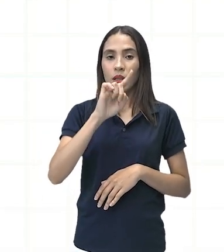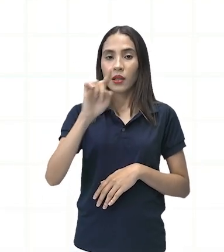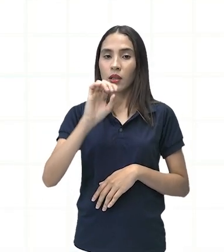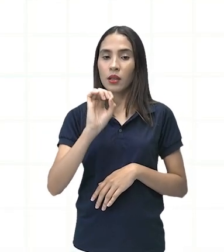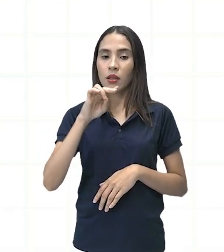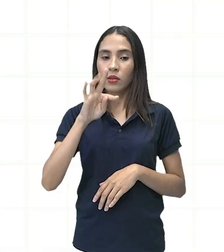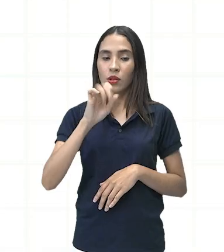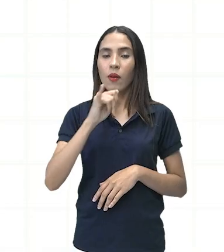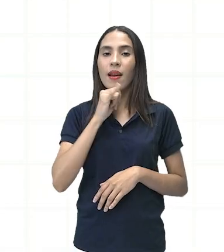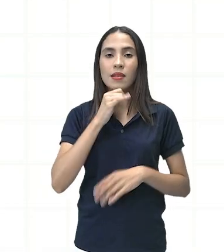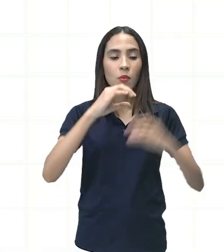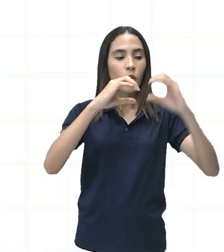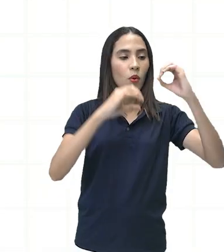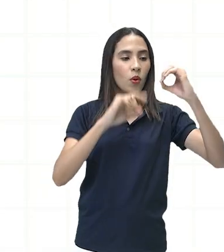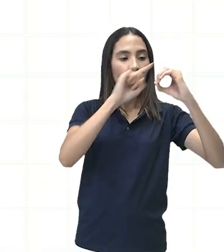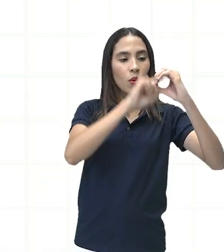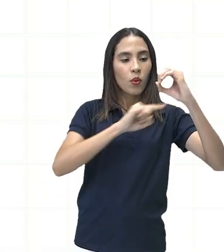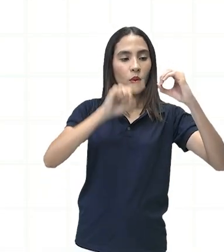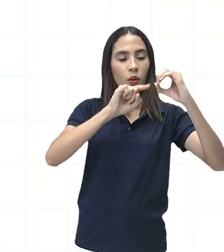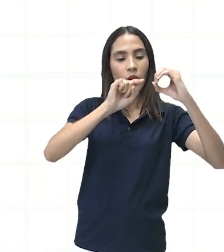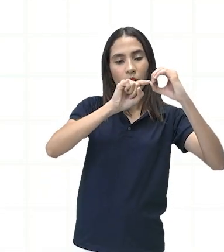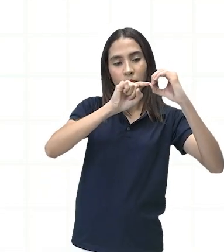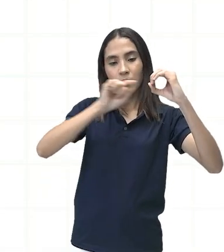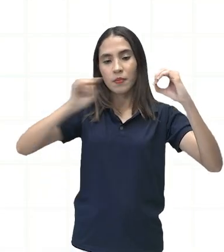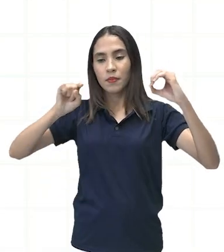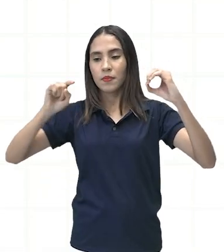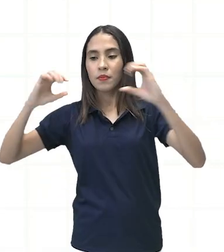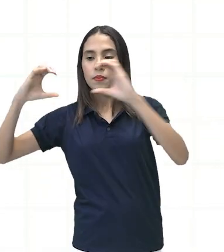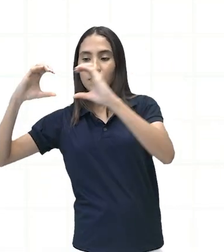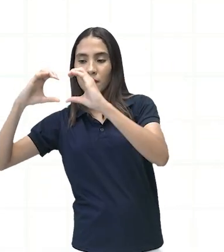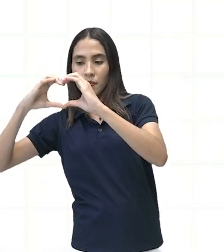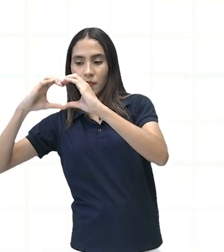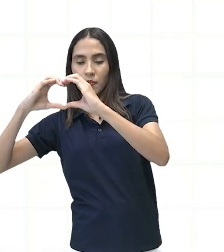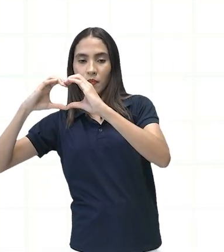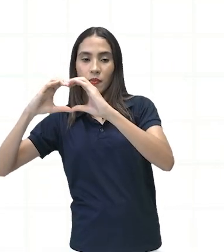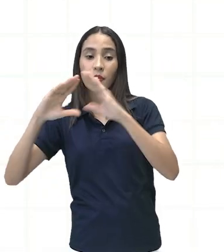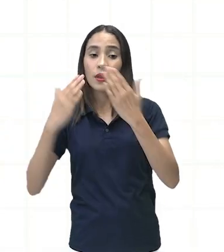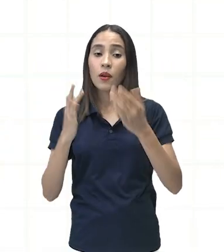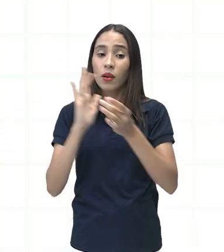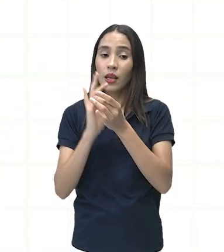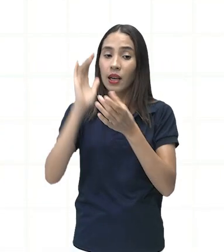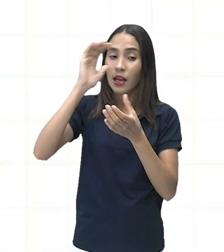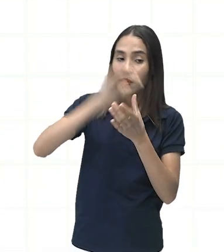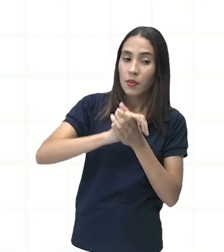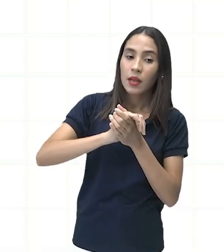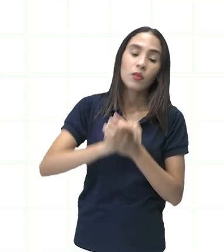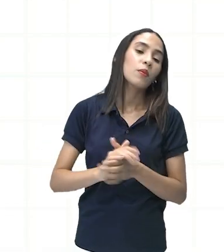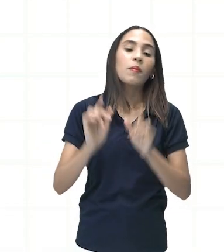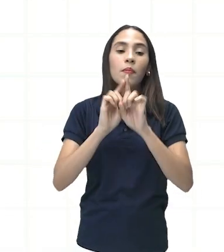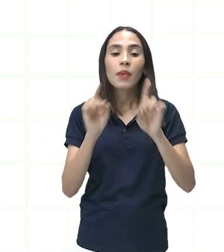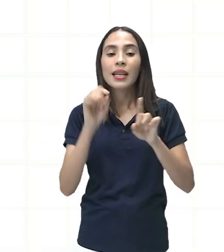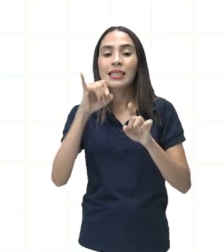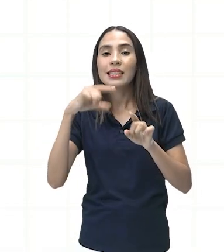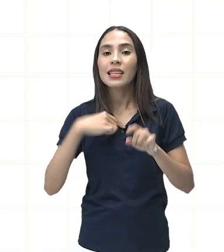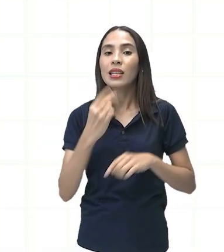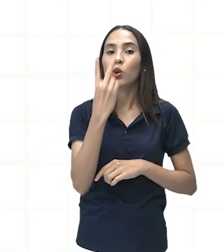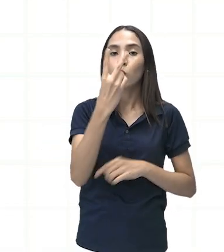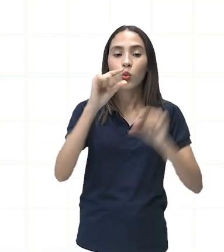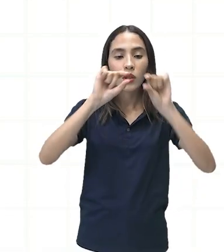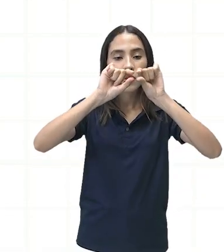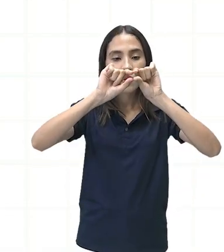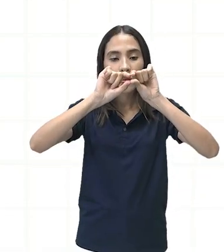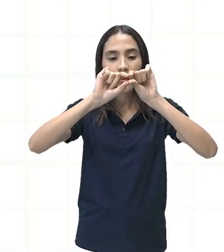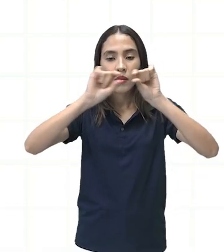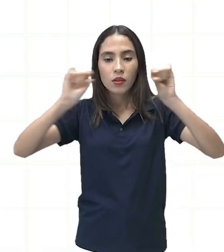conectando esses dois símbolos. Estamos aqui, então, representando um casamento. Já quando apresentam duas linhas